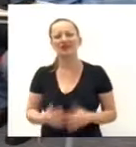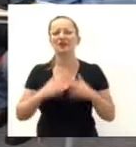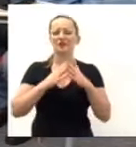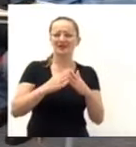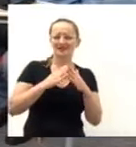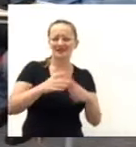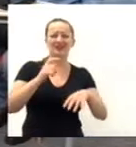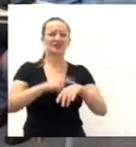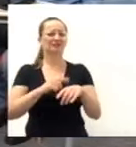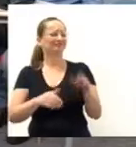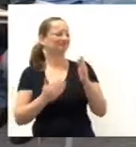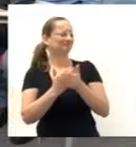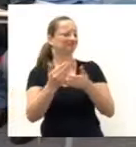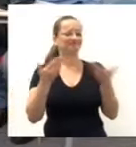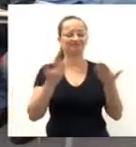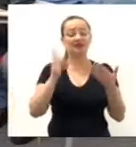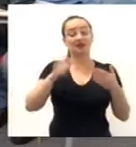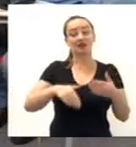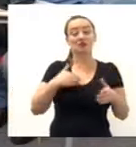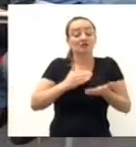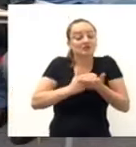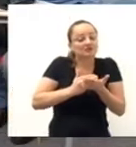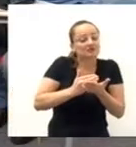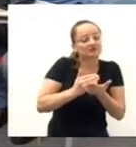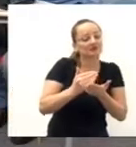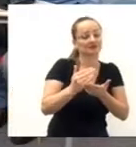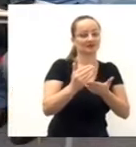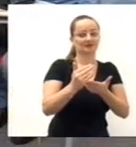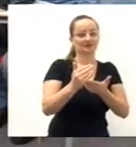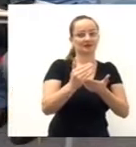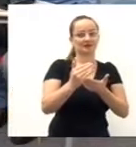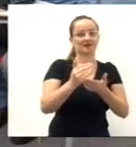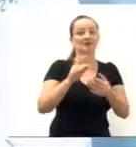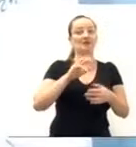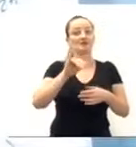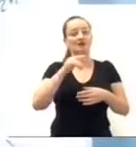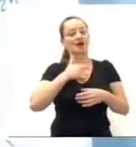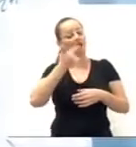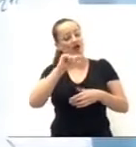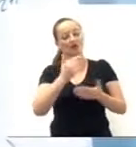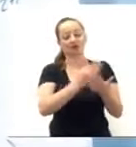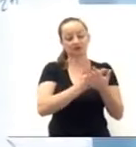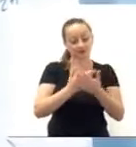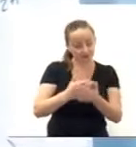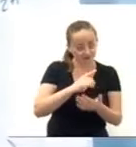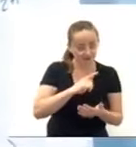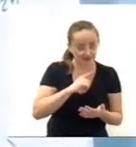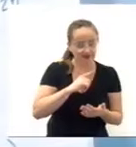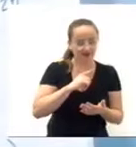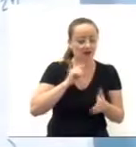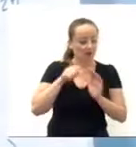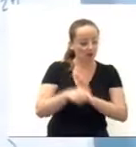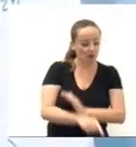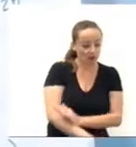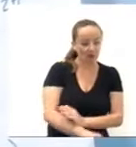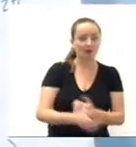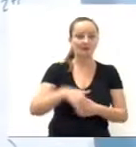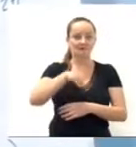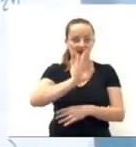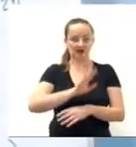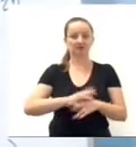primeiro momento, eu estou fazendo uma introdução, tá? Nós teremos outras aulas, tá? Aprofundando